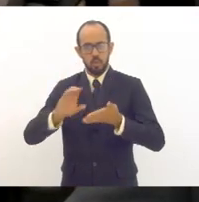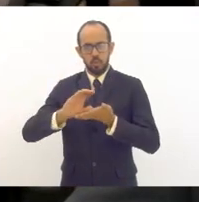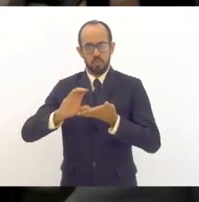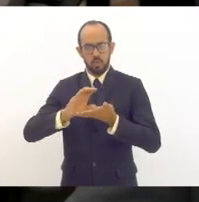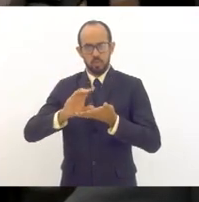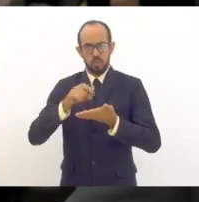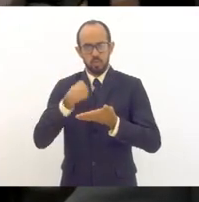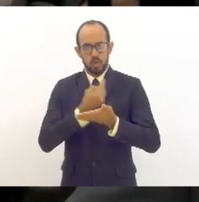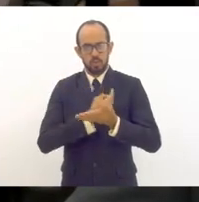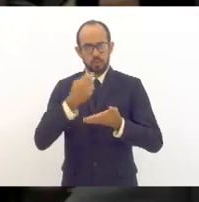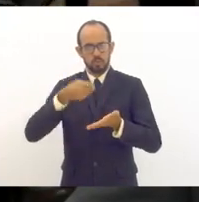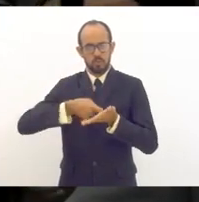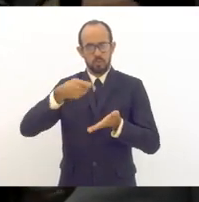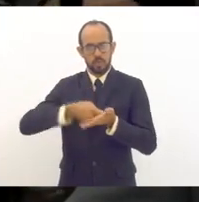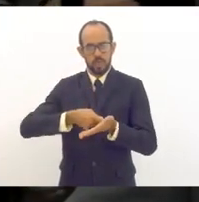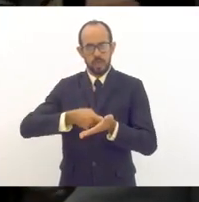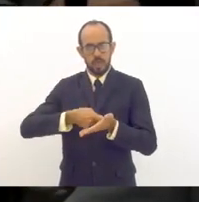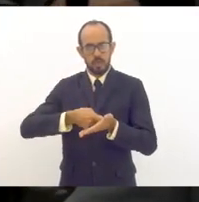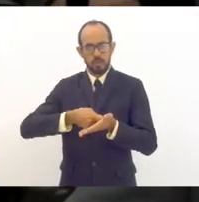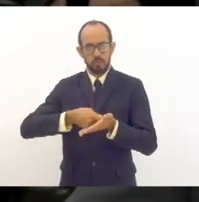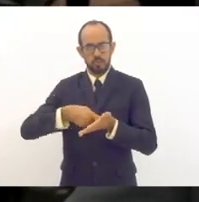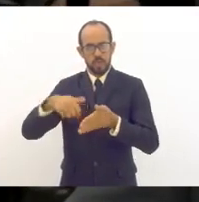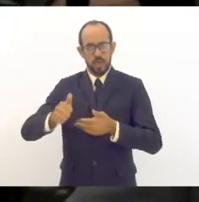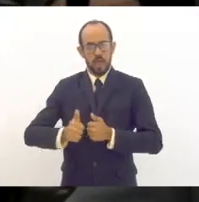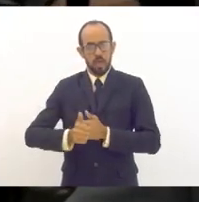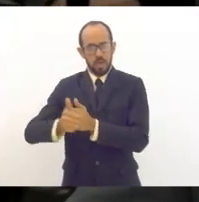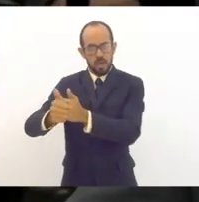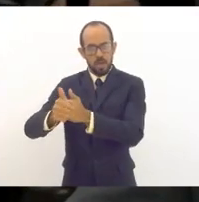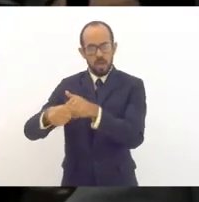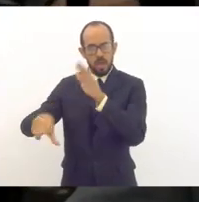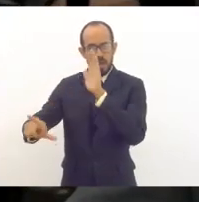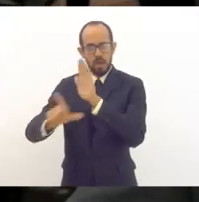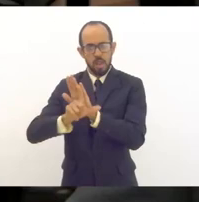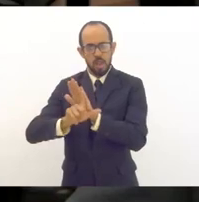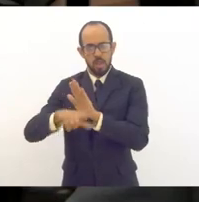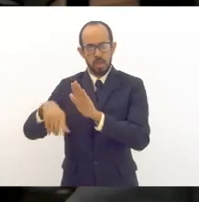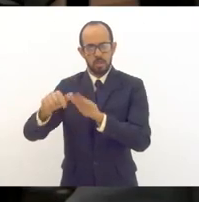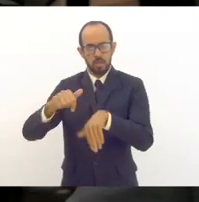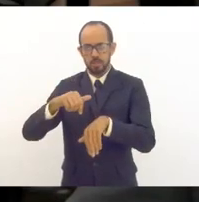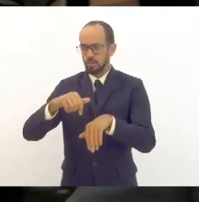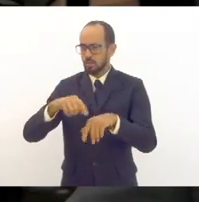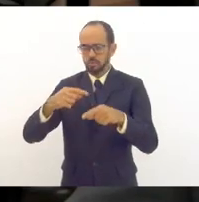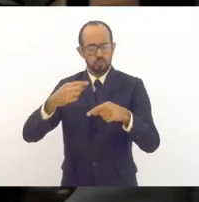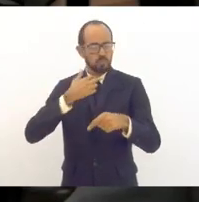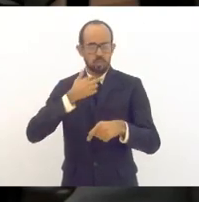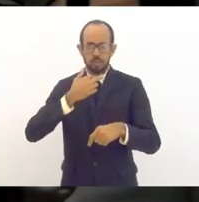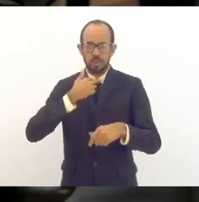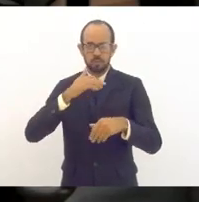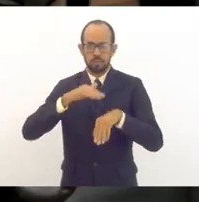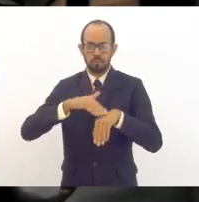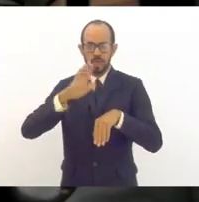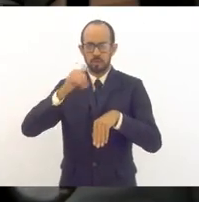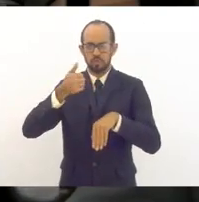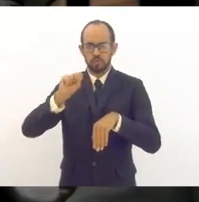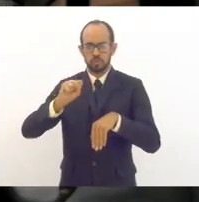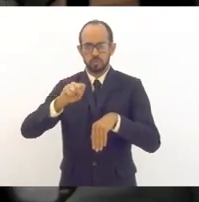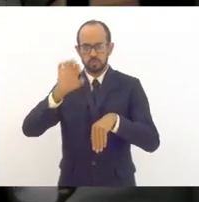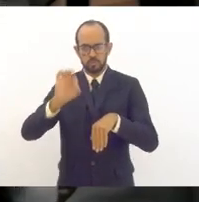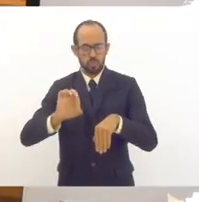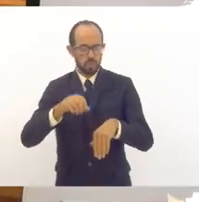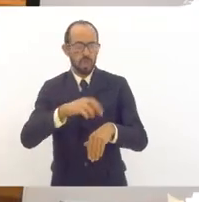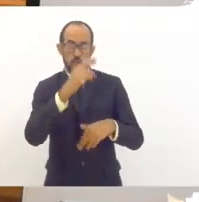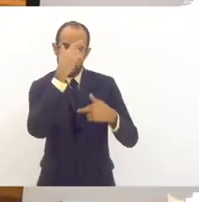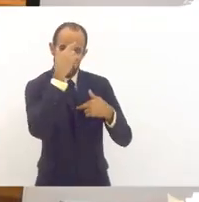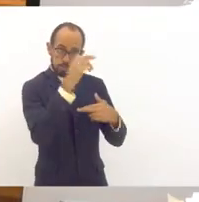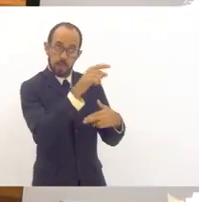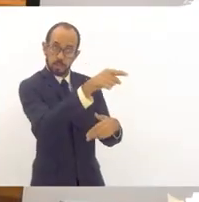obrigados a cumprir a letra fria da lei de cobrar ali com a máxima 18% nós não podemos cobrar mais seu entendimento de vossa excelência é o respeito